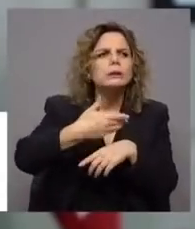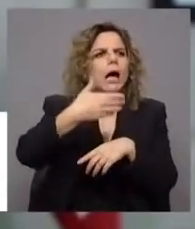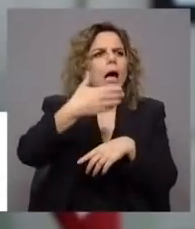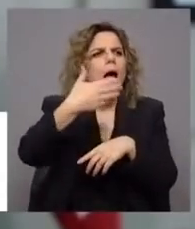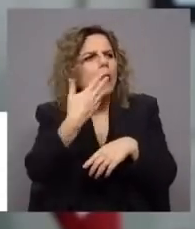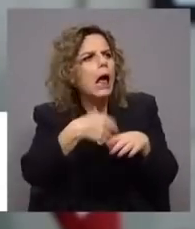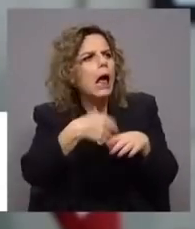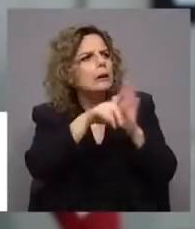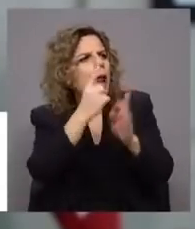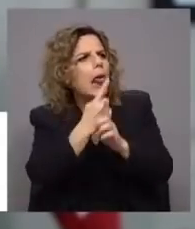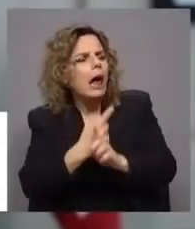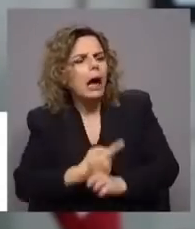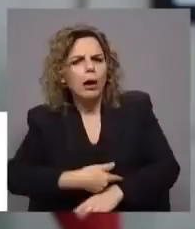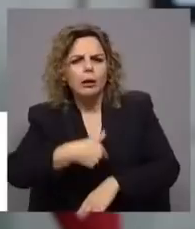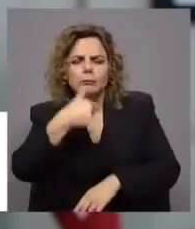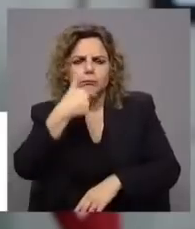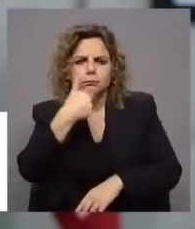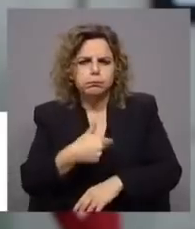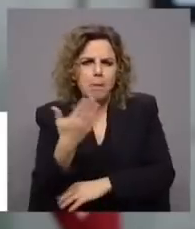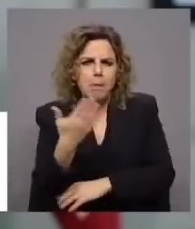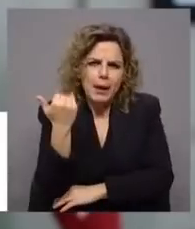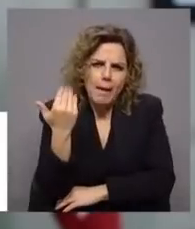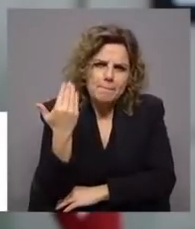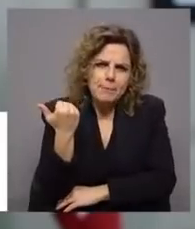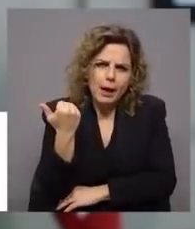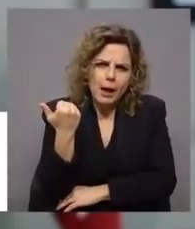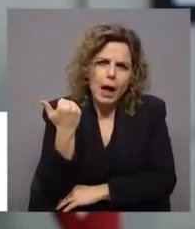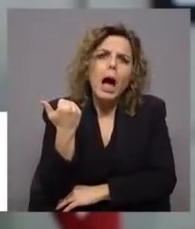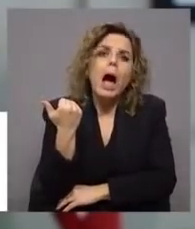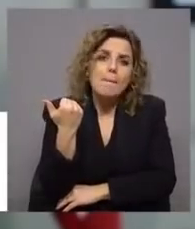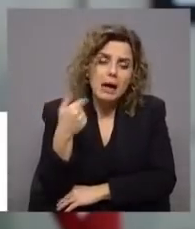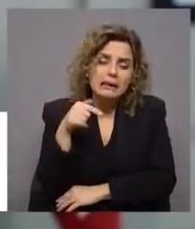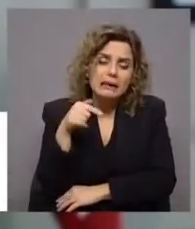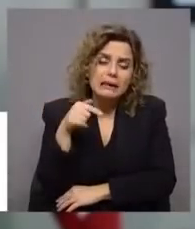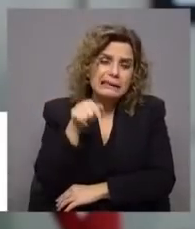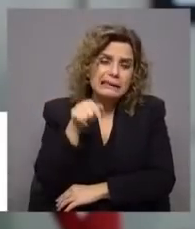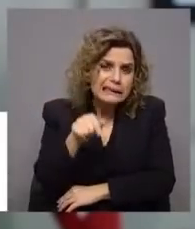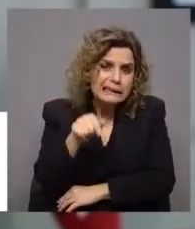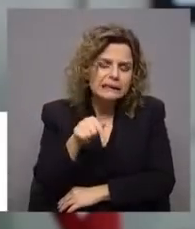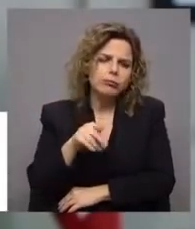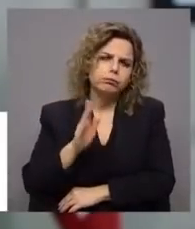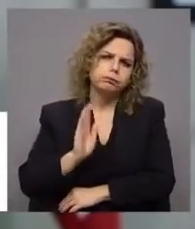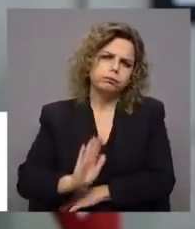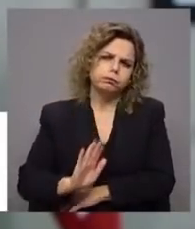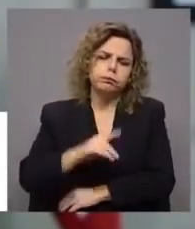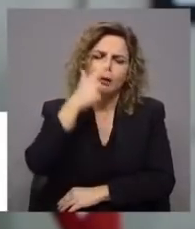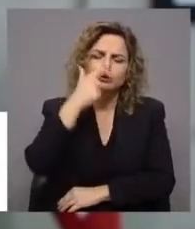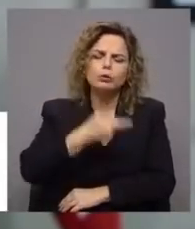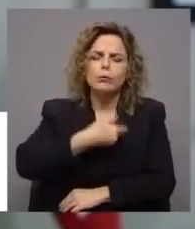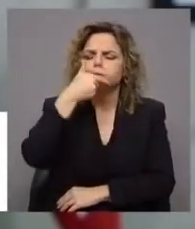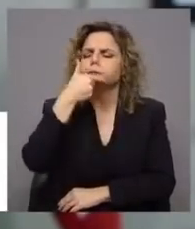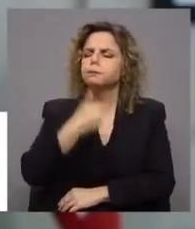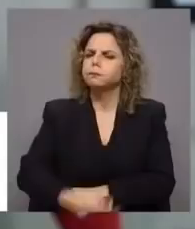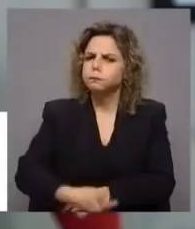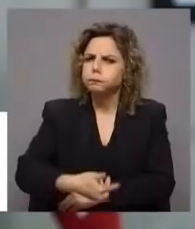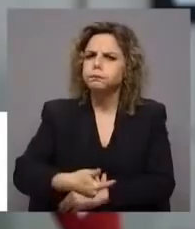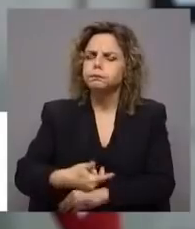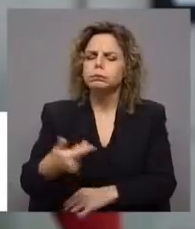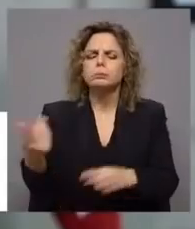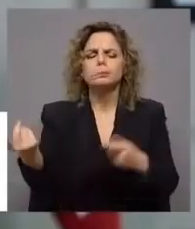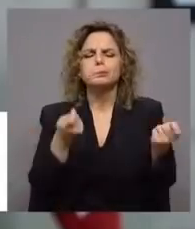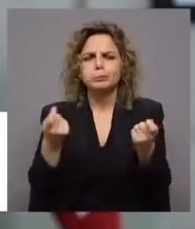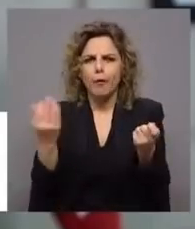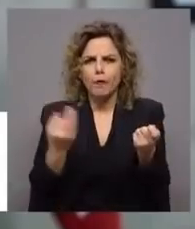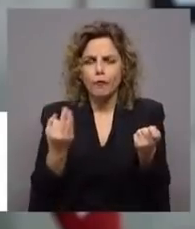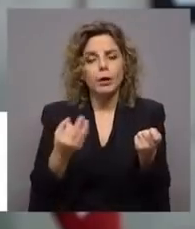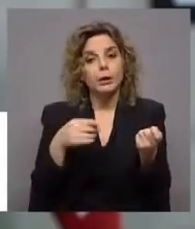em que o Brasil sempre teve grandes diplomatas exercendo a função. E isso é muito ruim para